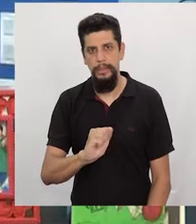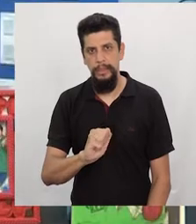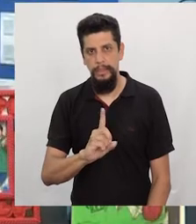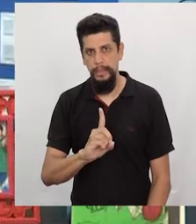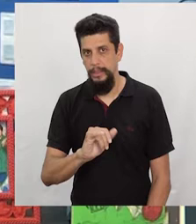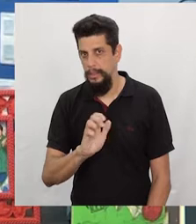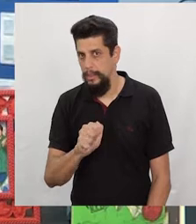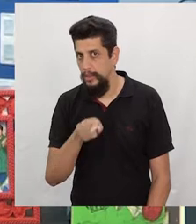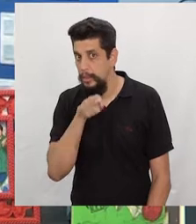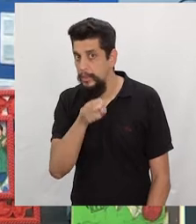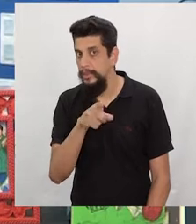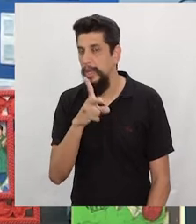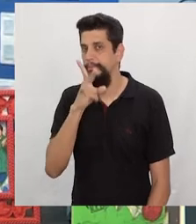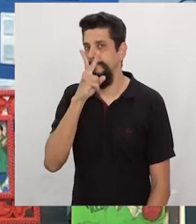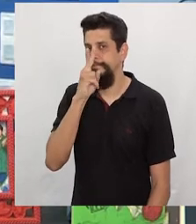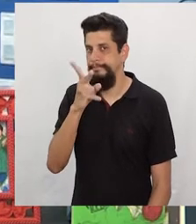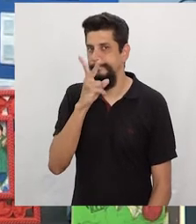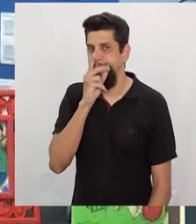que que vocês acham?